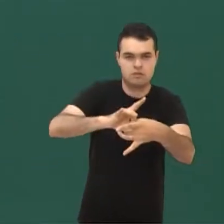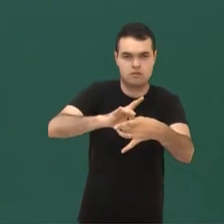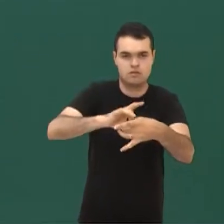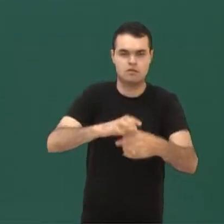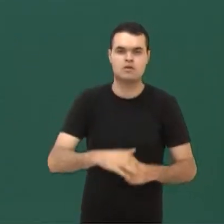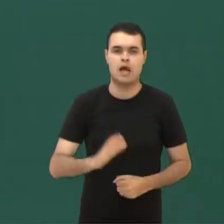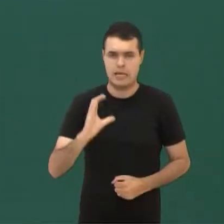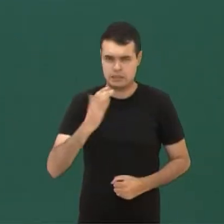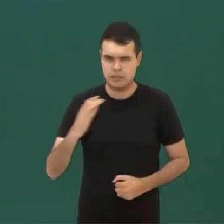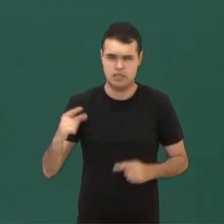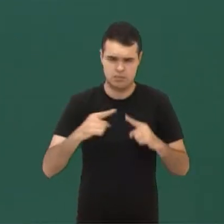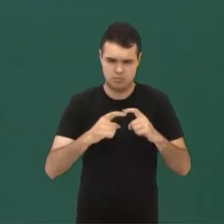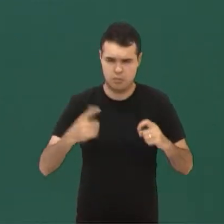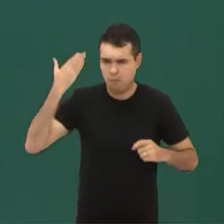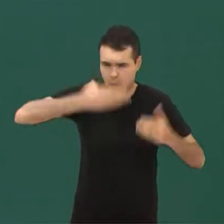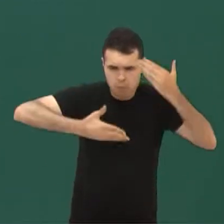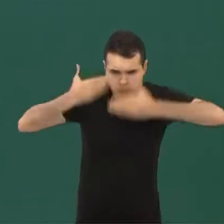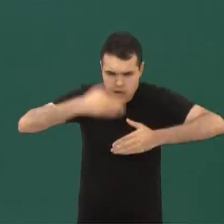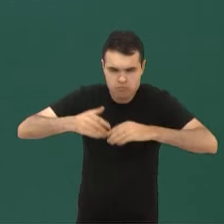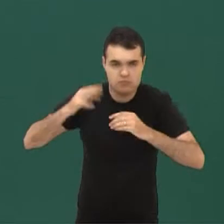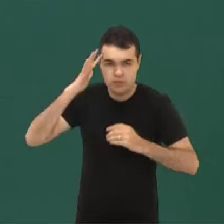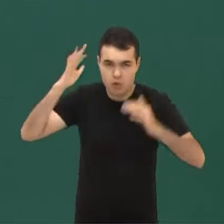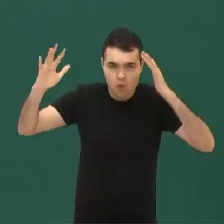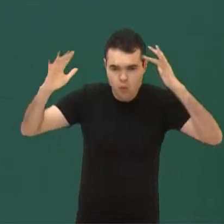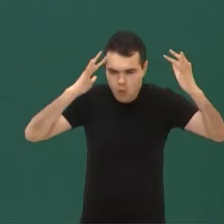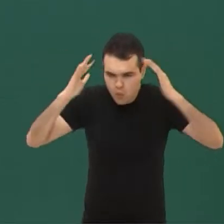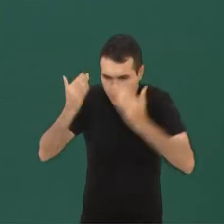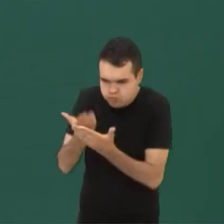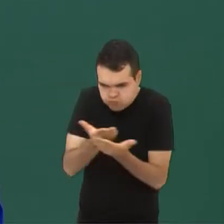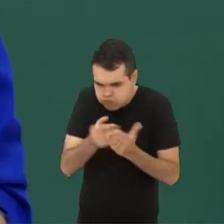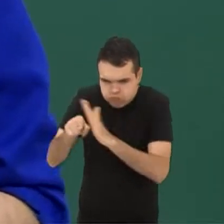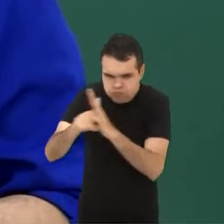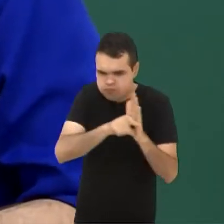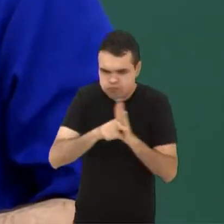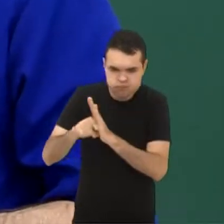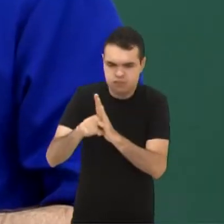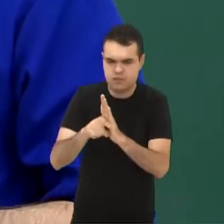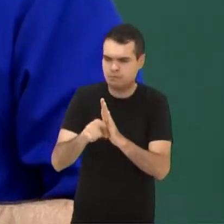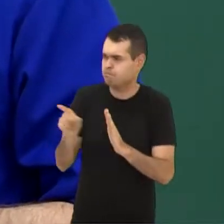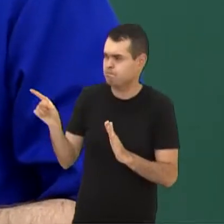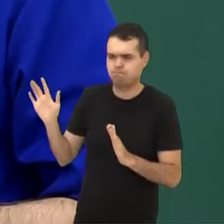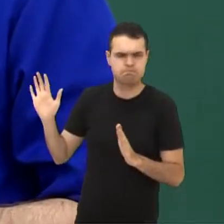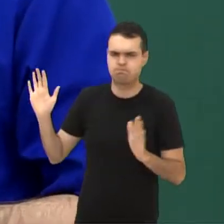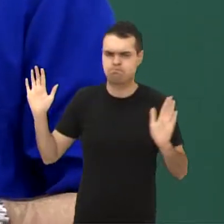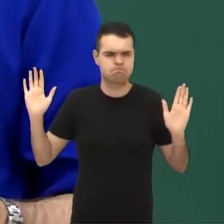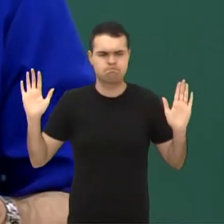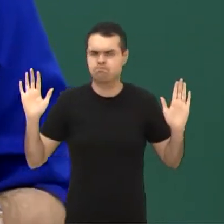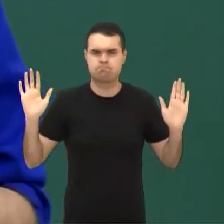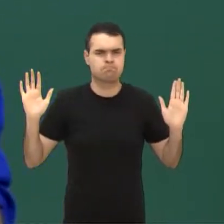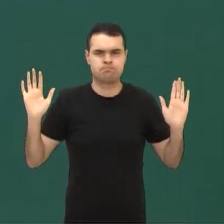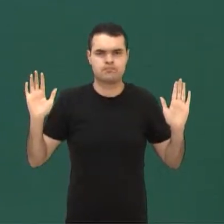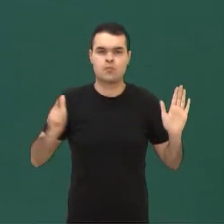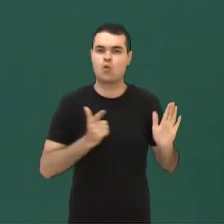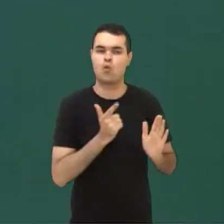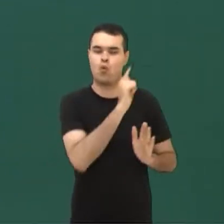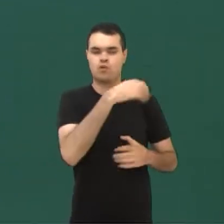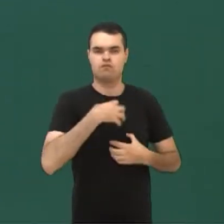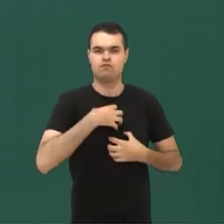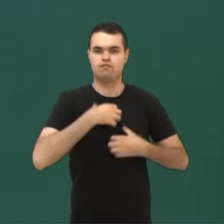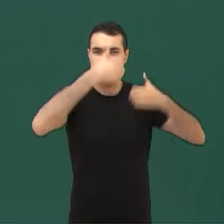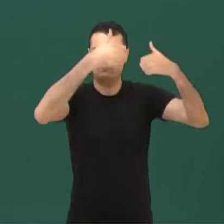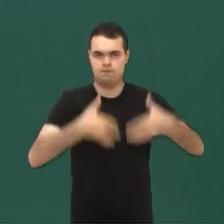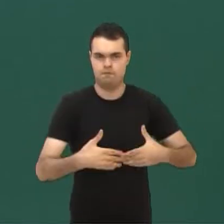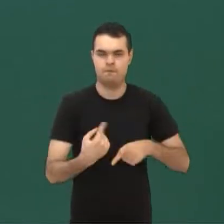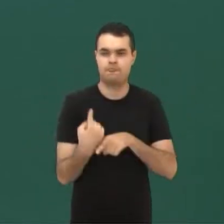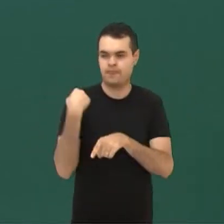da ciência e de algumas teorias, surgiu a necessidade de atribuir outras formas de explicação. Nós estudamos lá no início do ano